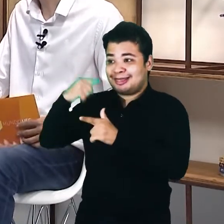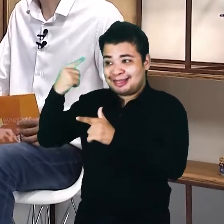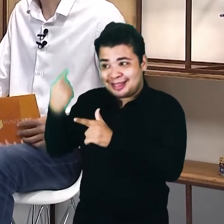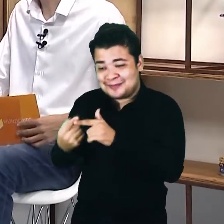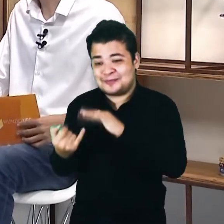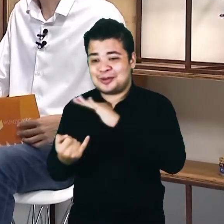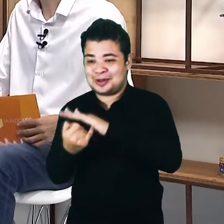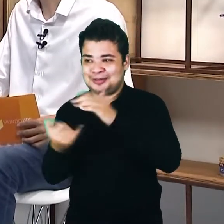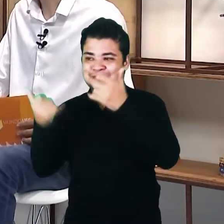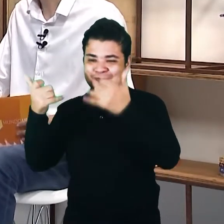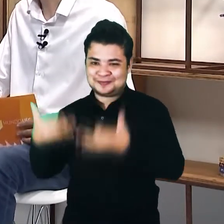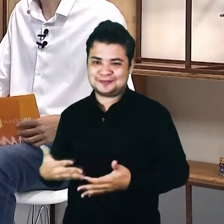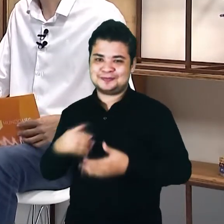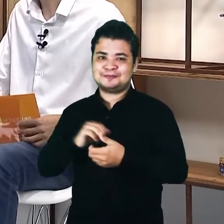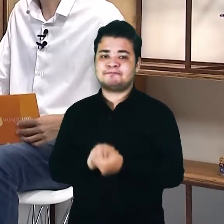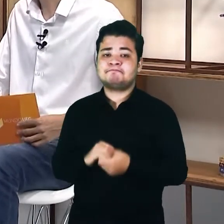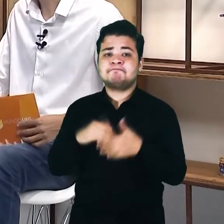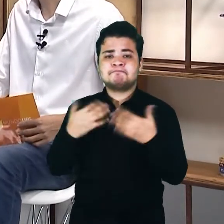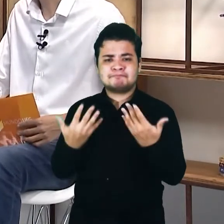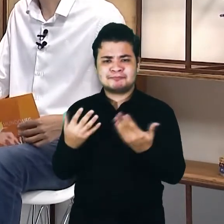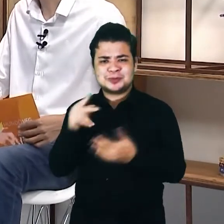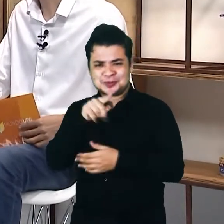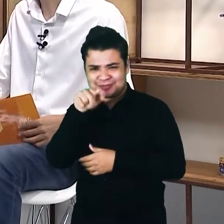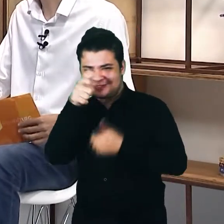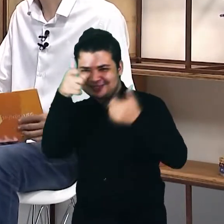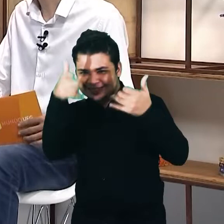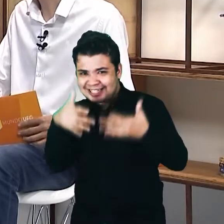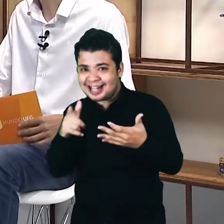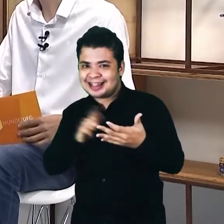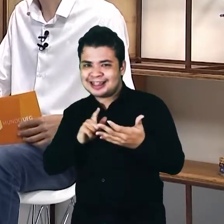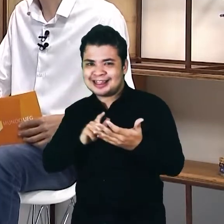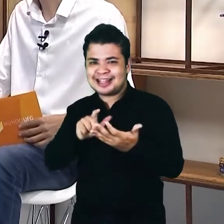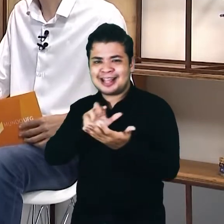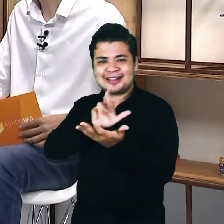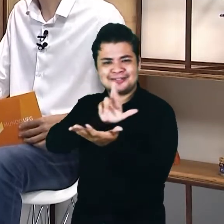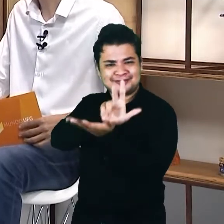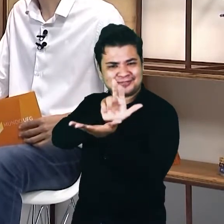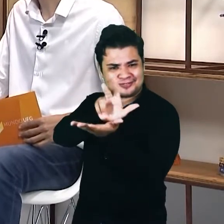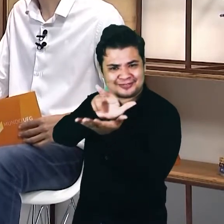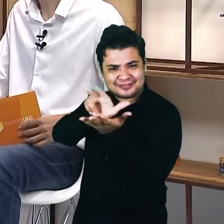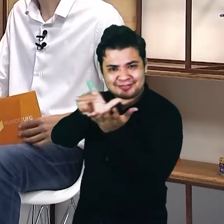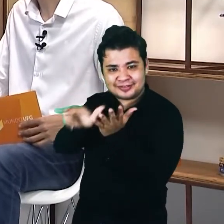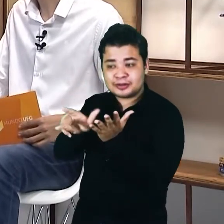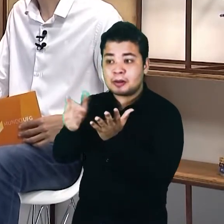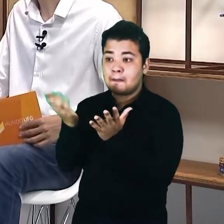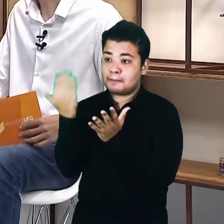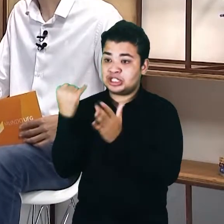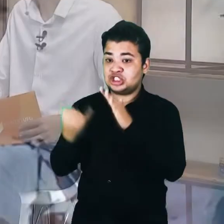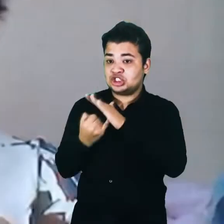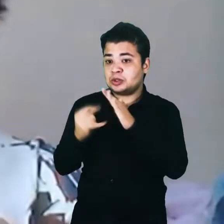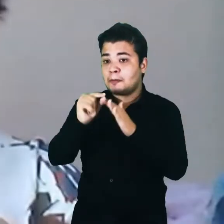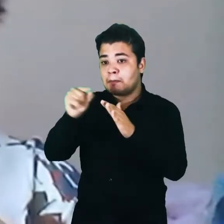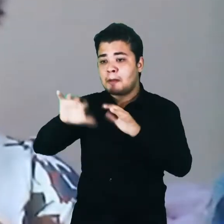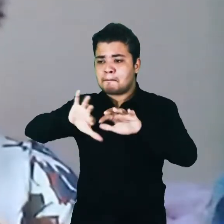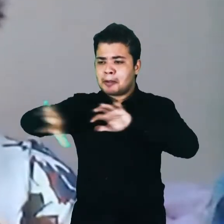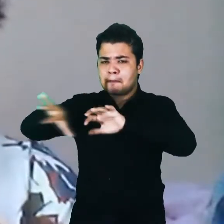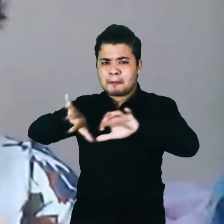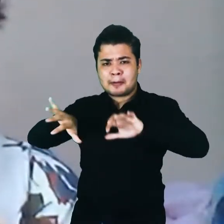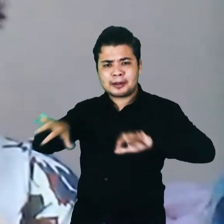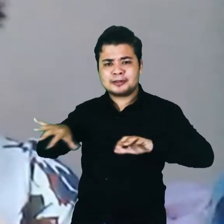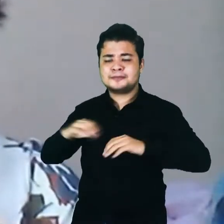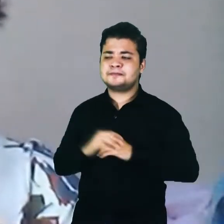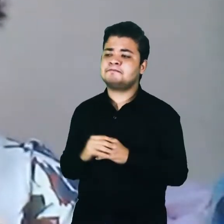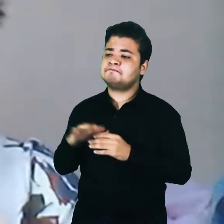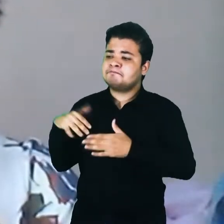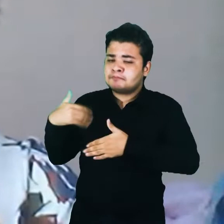como o Heleno falou, nós temos essas várias coleções que ficavam dentro de cada uma das instituições. Quando a gente